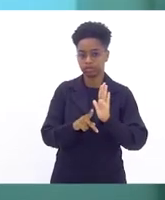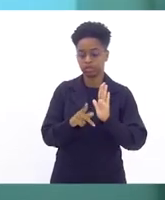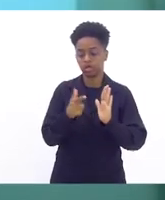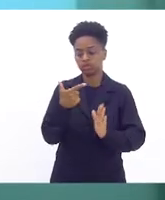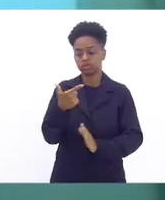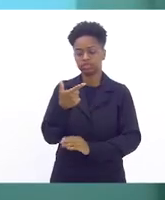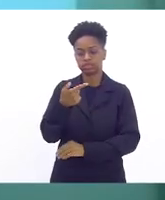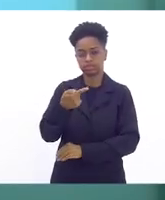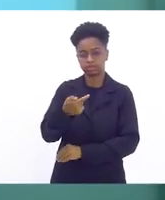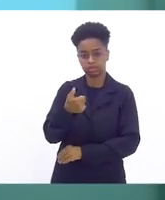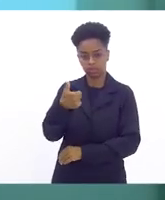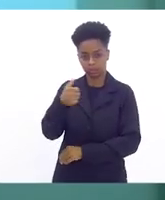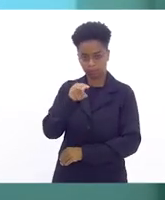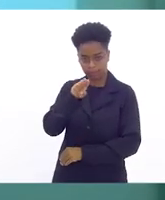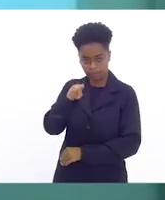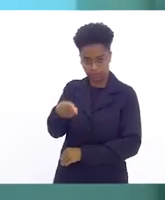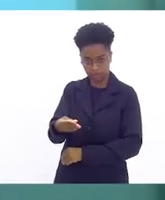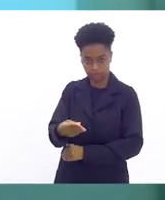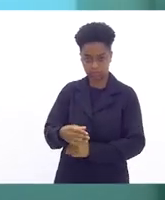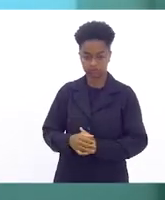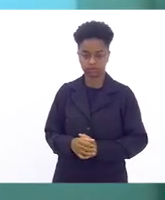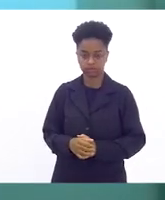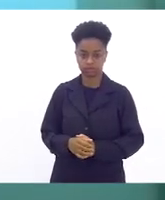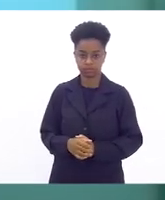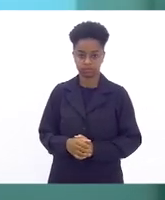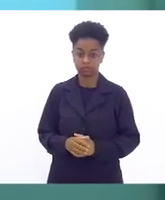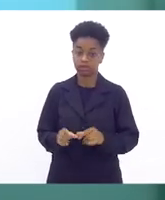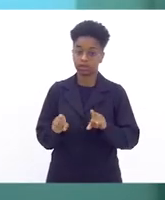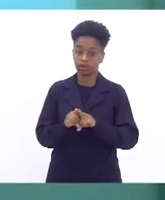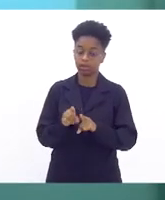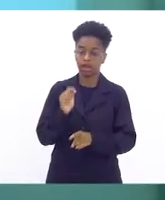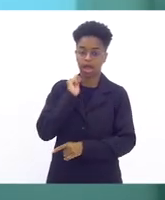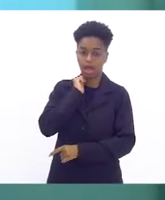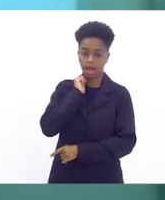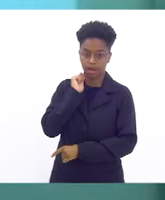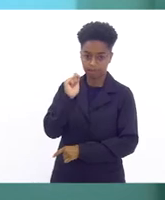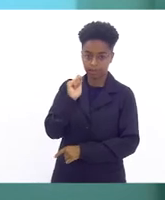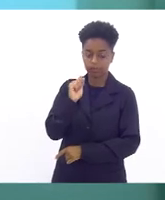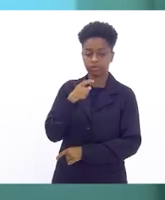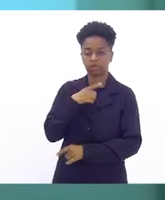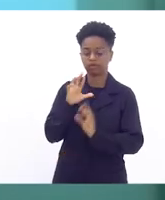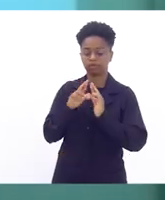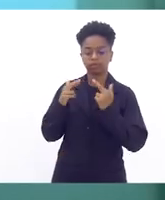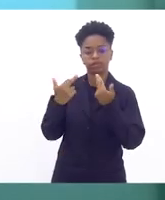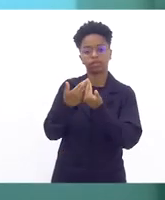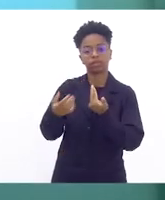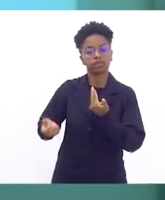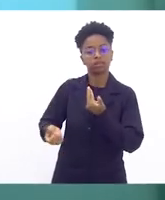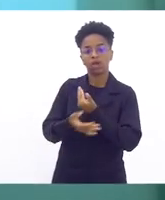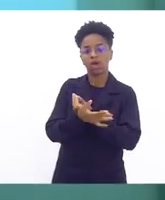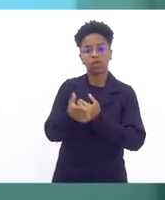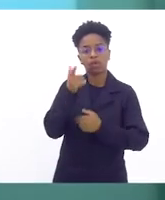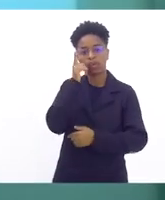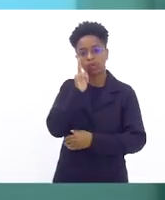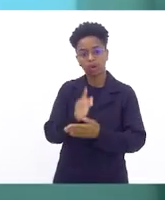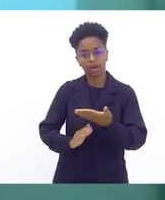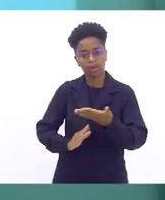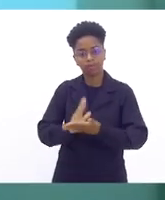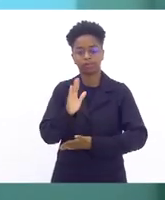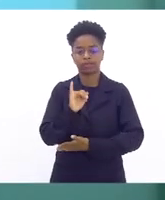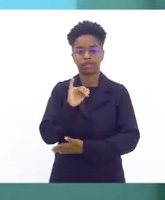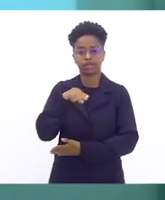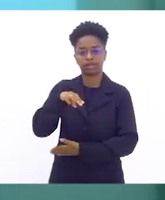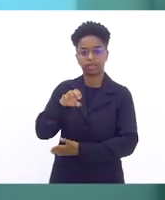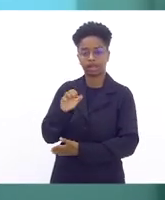271 milhões e em abril numa nova reunião do fecan tivemos uma nova aprovação por